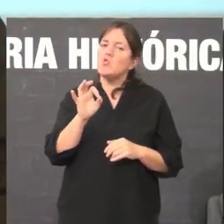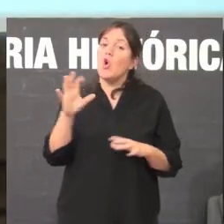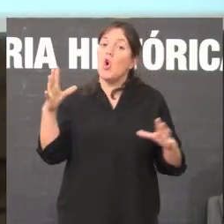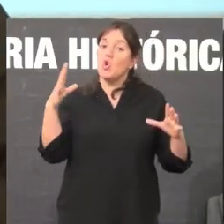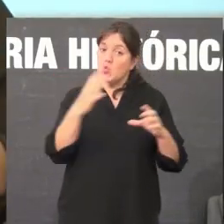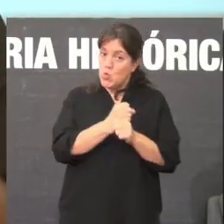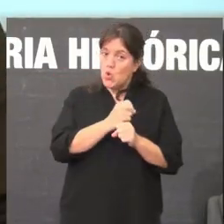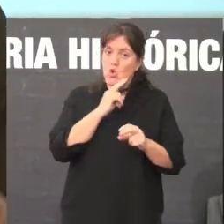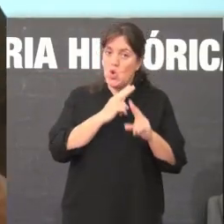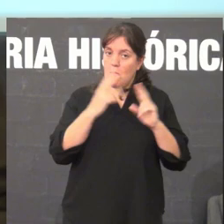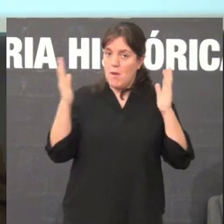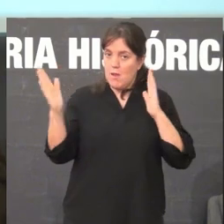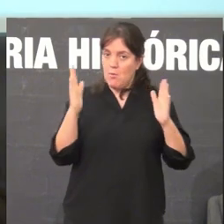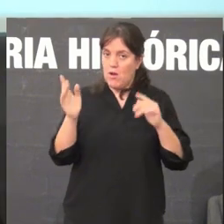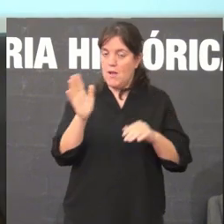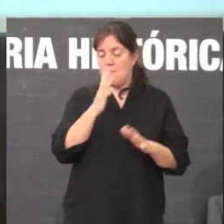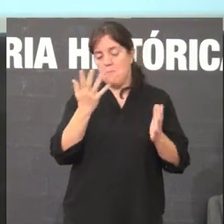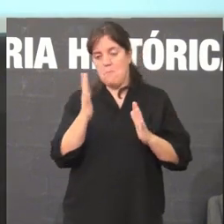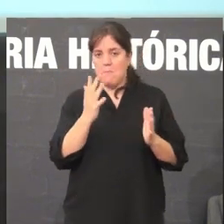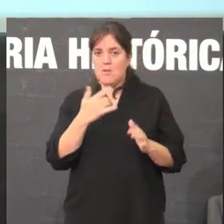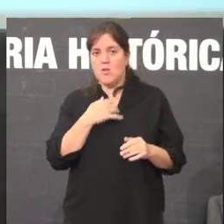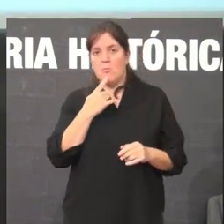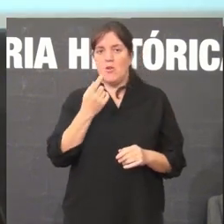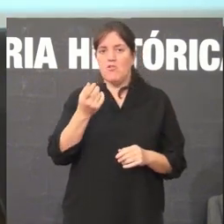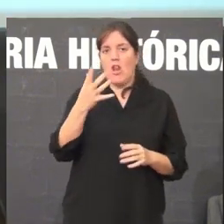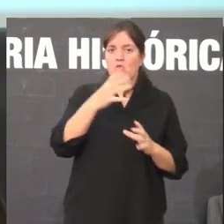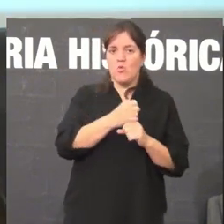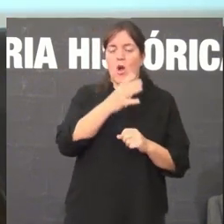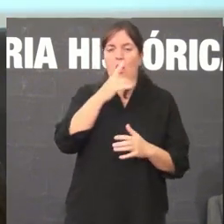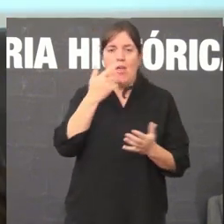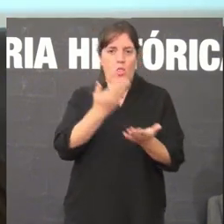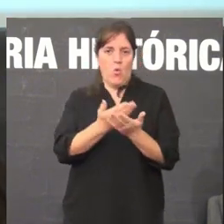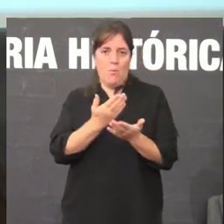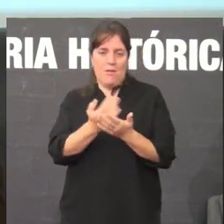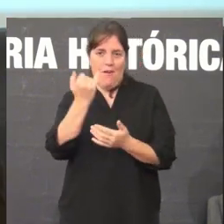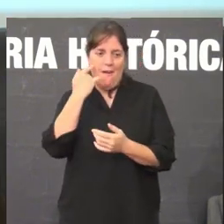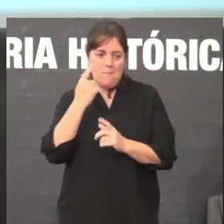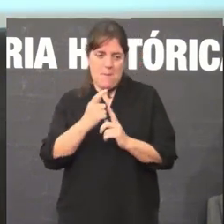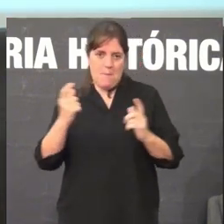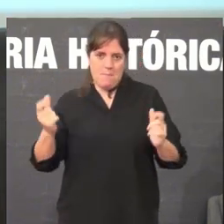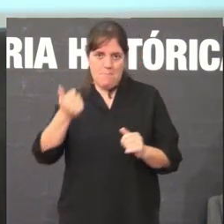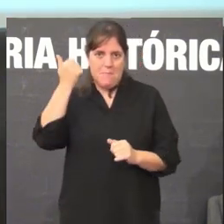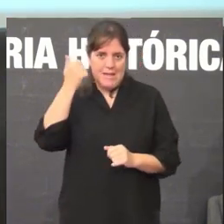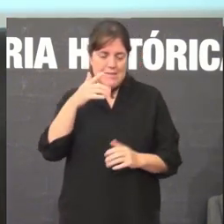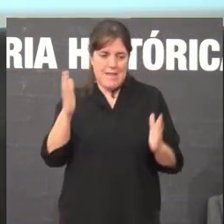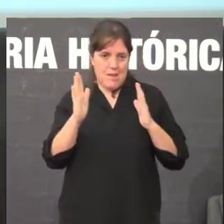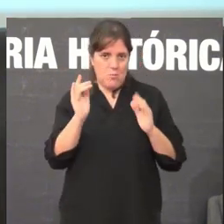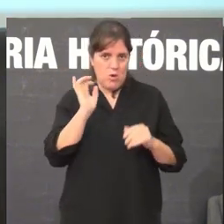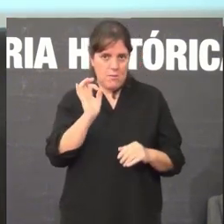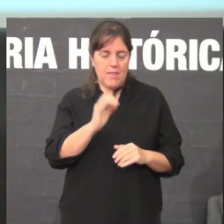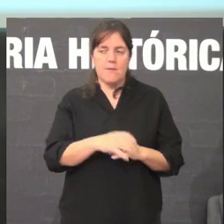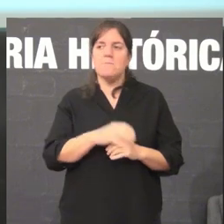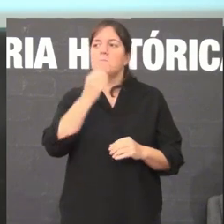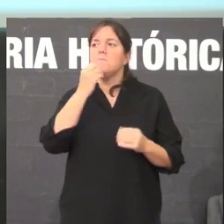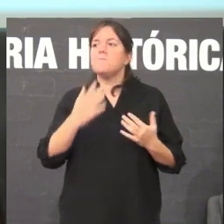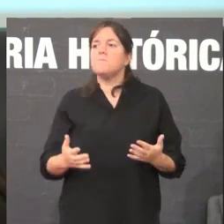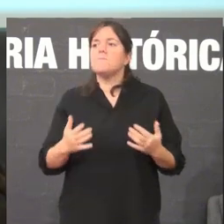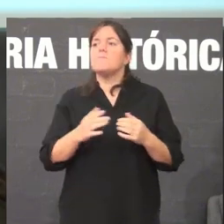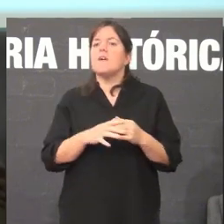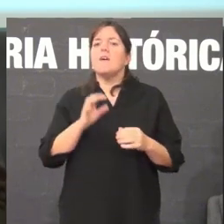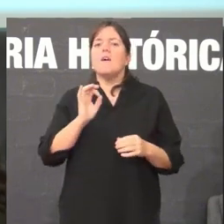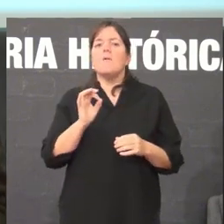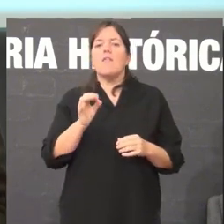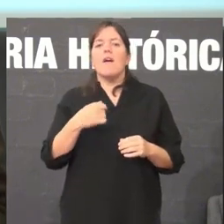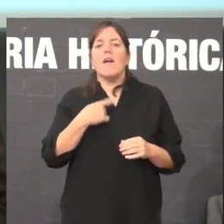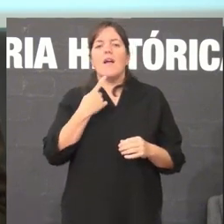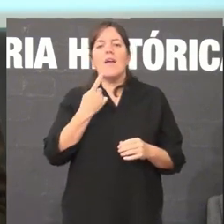escuros non? que cada vez son menos escuros cada vez vemos máis documentos desa época e é verdade que